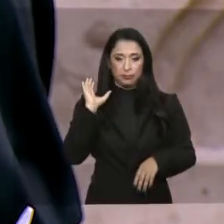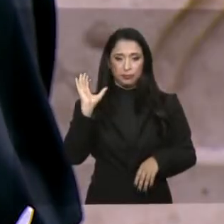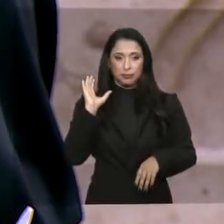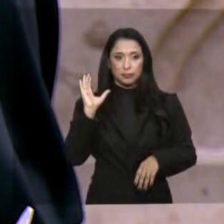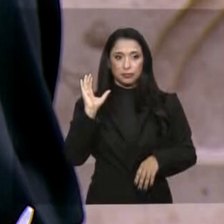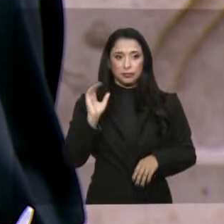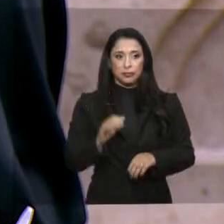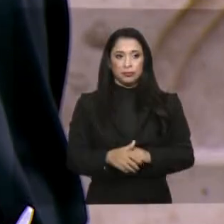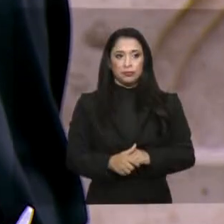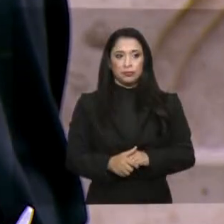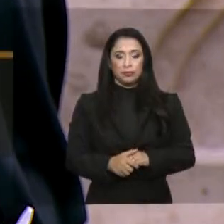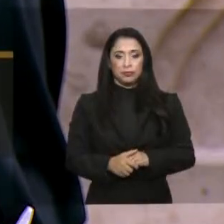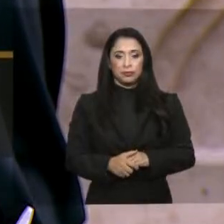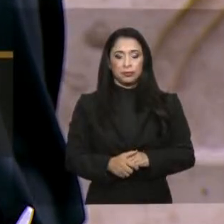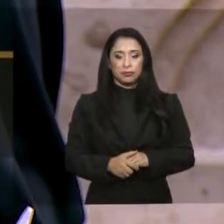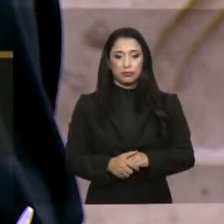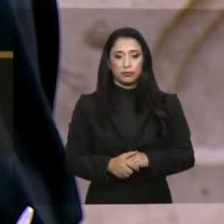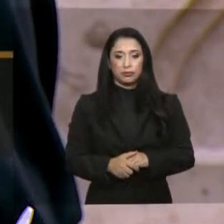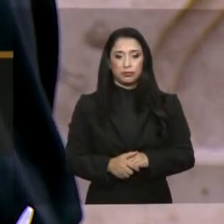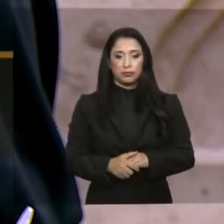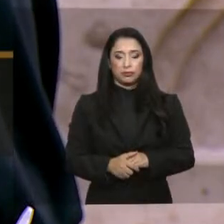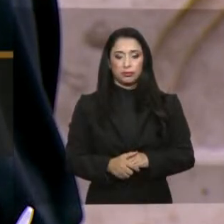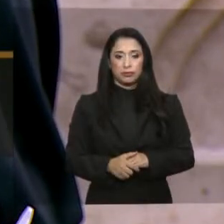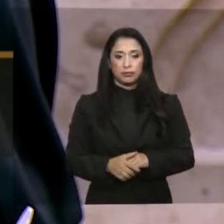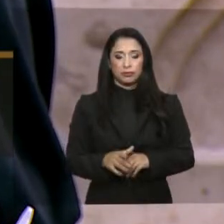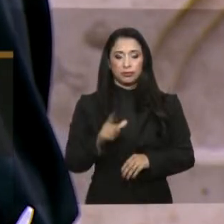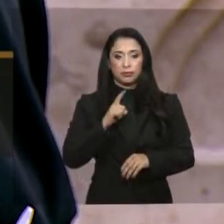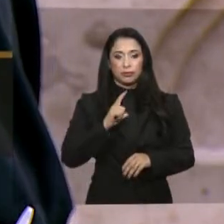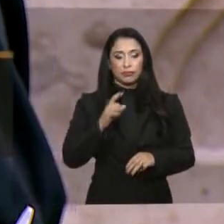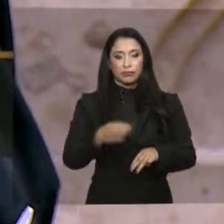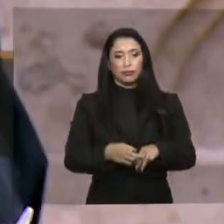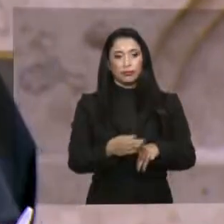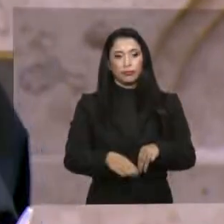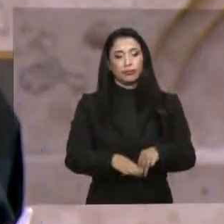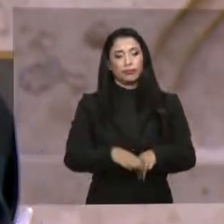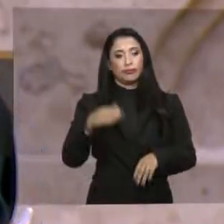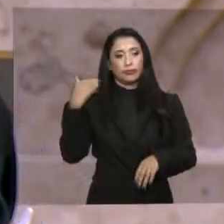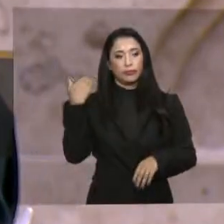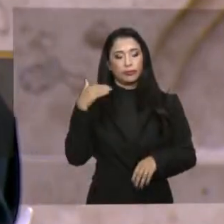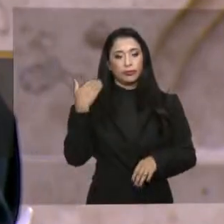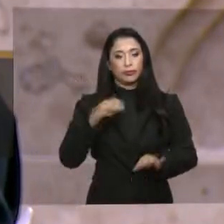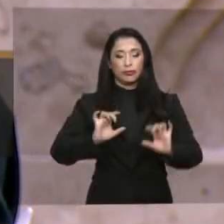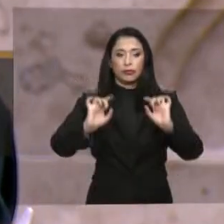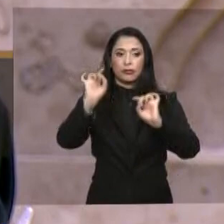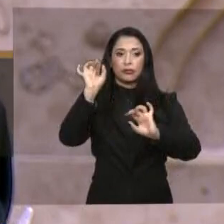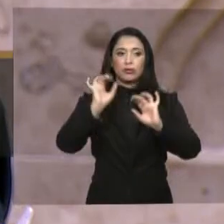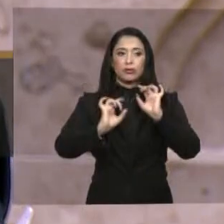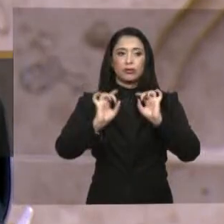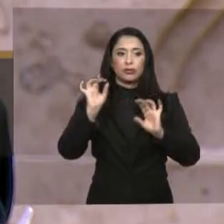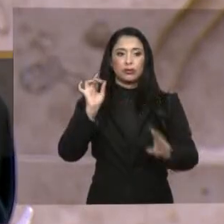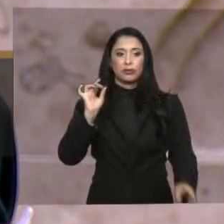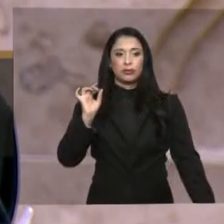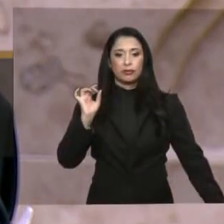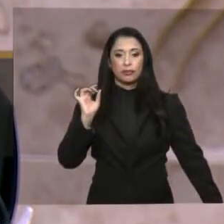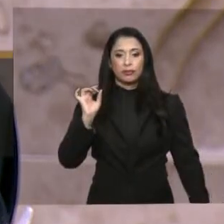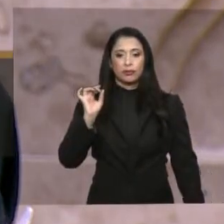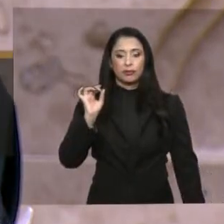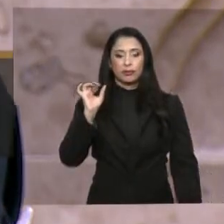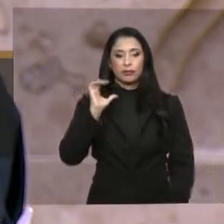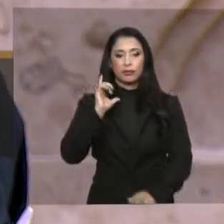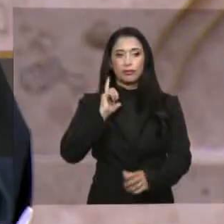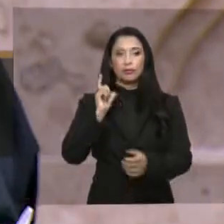Corte Brasileira. Cumprimento Sua Excelência, a ministra Carmen Lúcia. Cumprimento especialmente o eminente ministro relator Alexandre